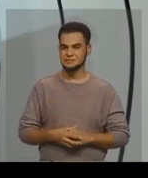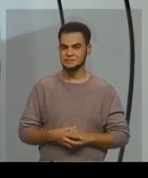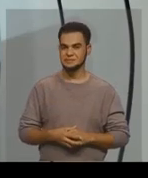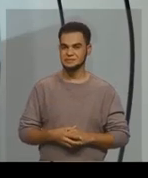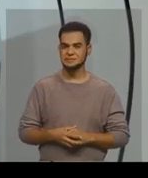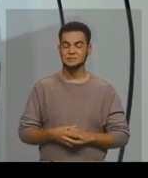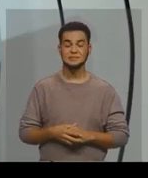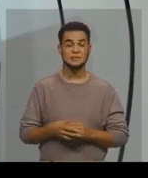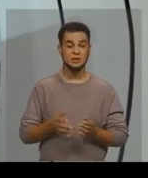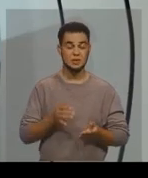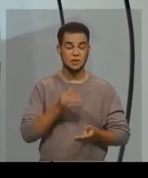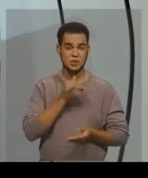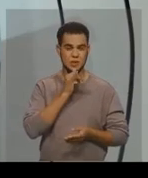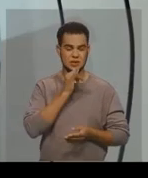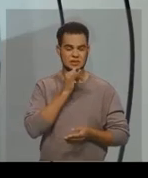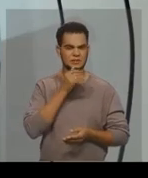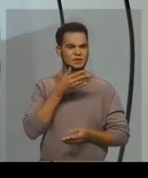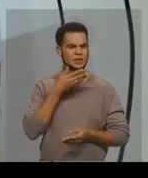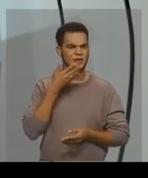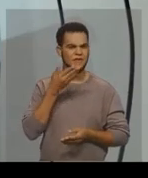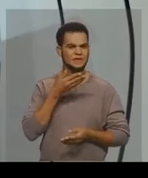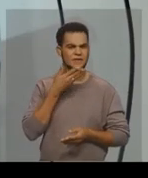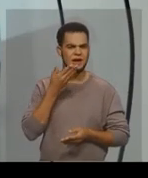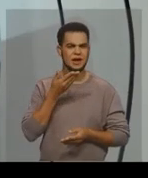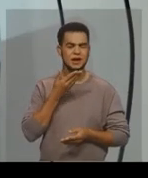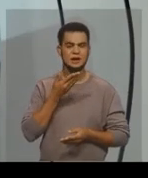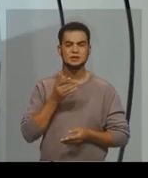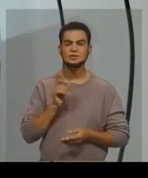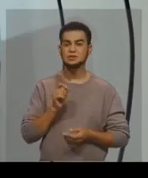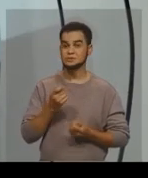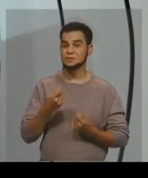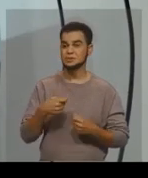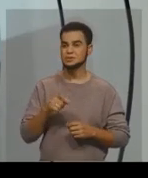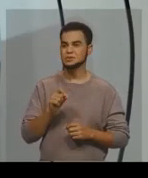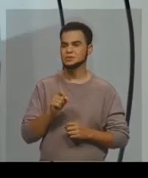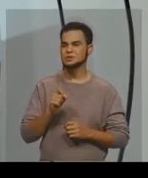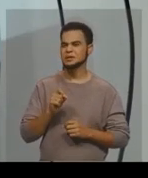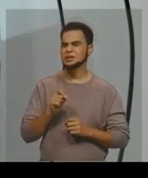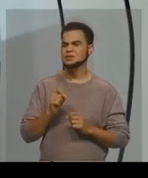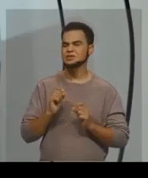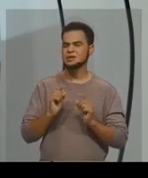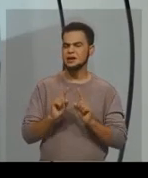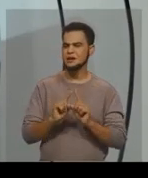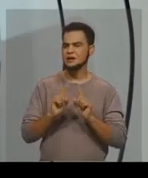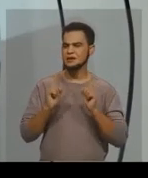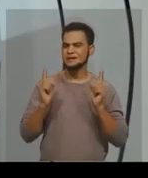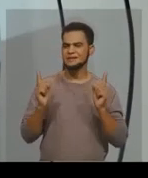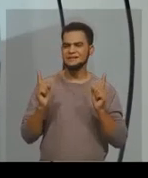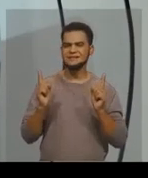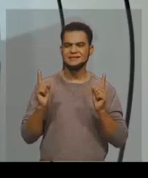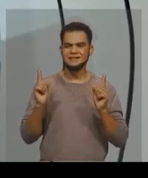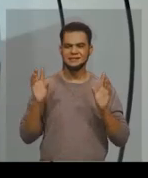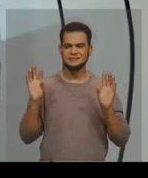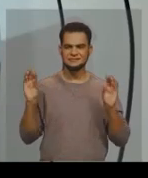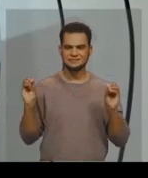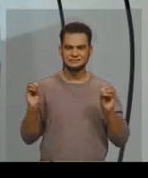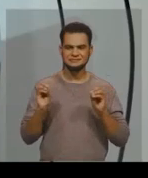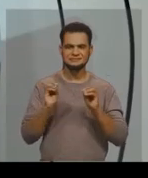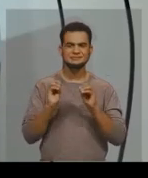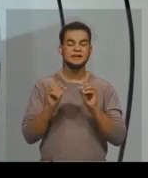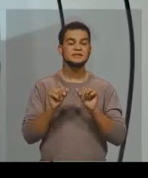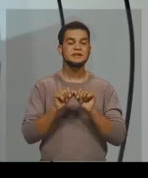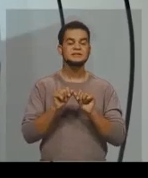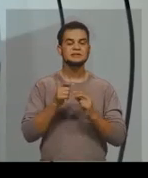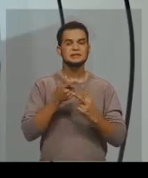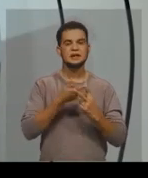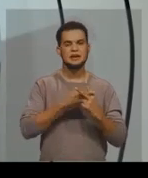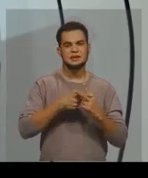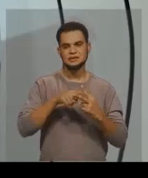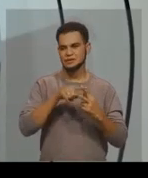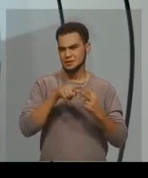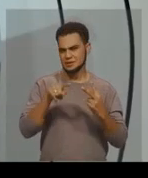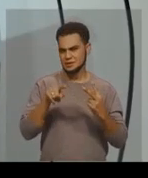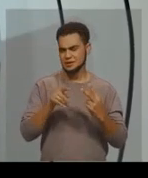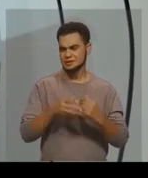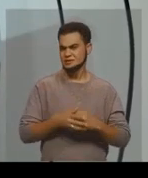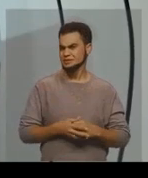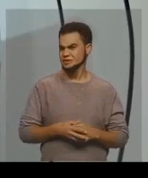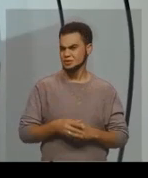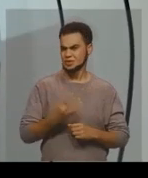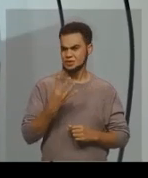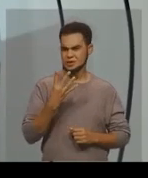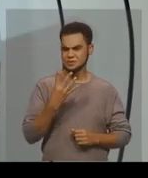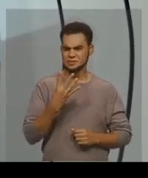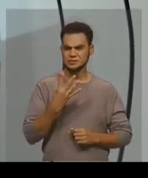exemplo fácil de fazer é só pegar os termos extremos, beleza? E faz a raiz quadrada. Raiz quadrada de